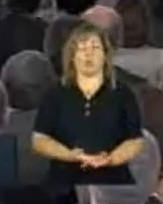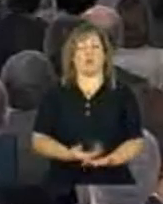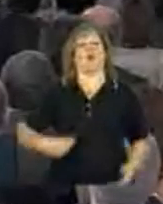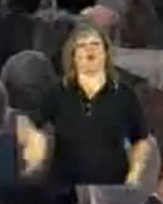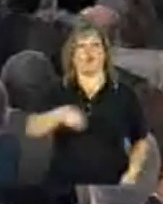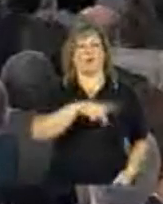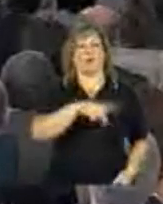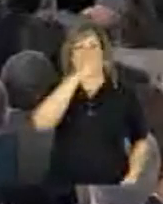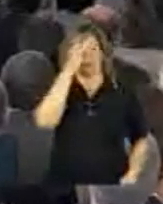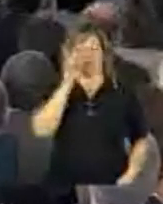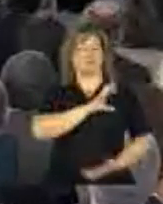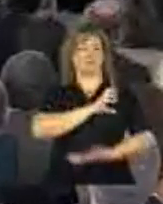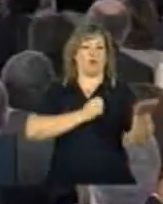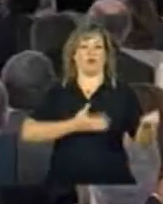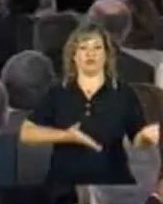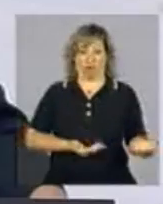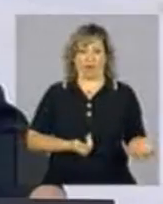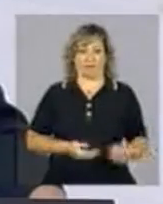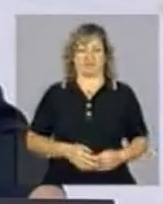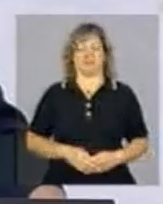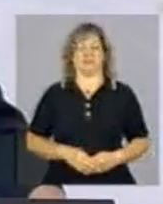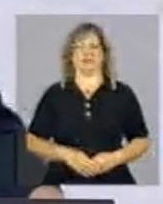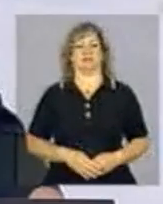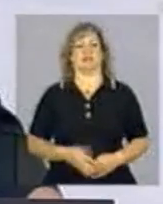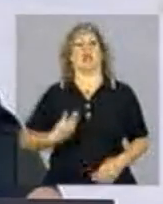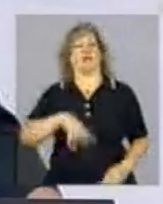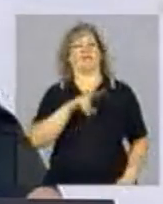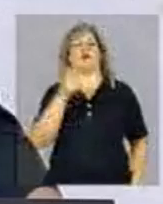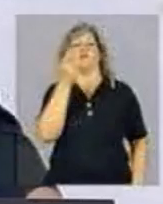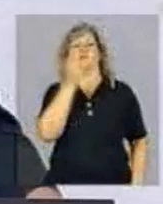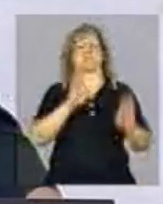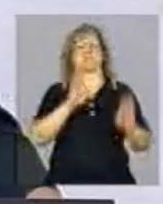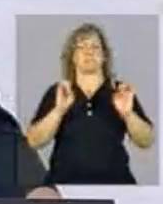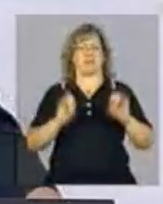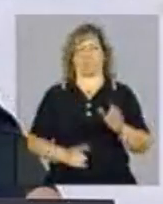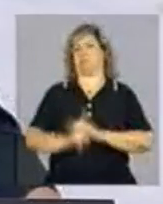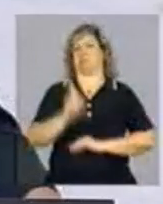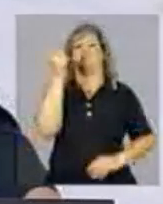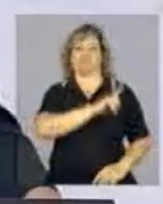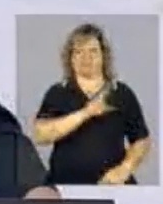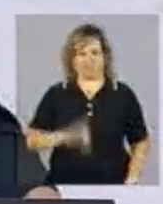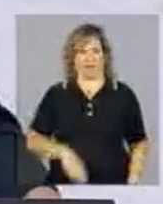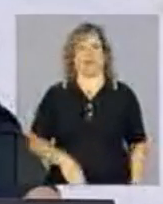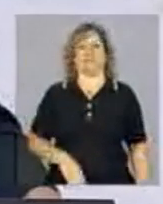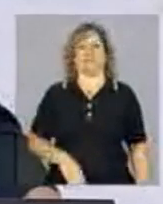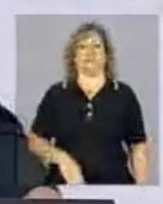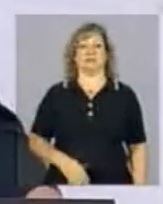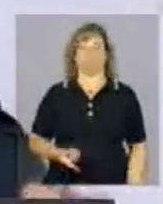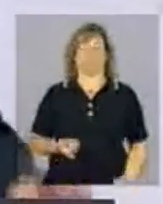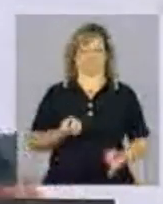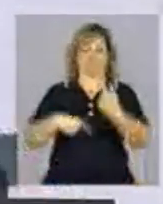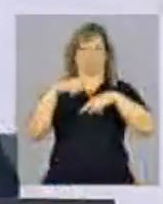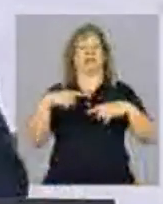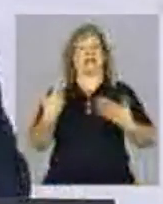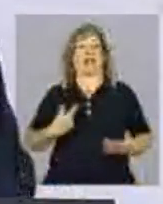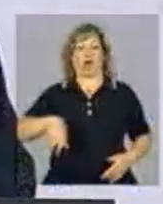dos nossos queridos jovens, nós vamos ser bem-sucedidos. E nós,